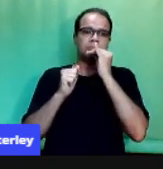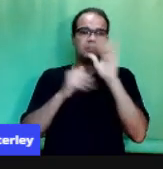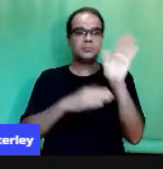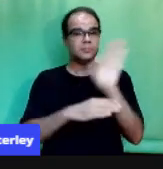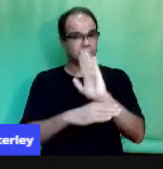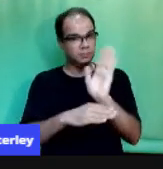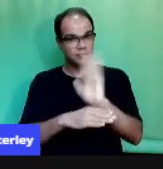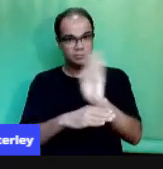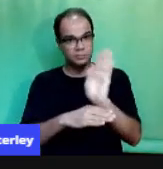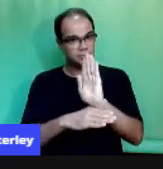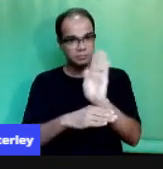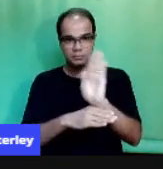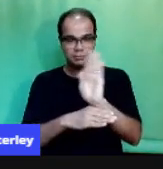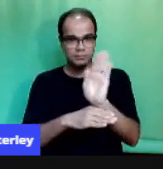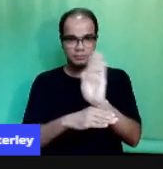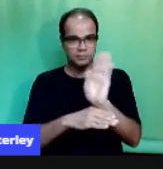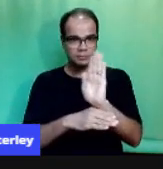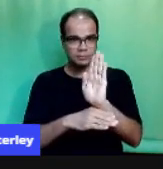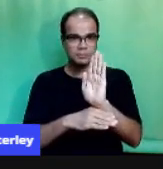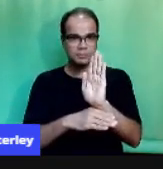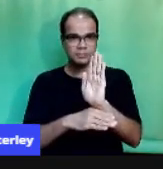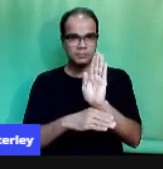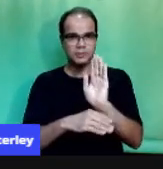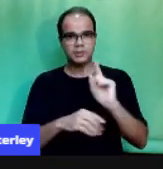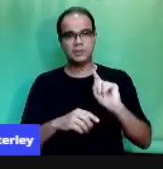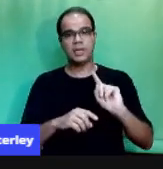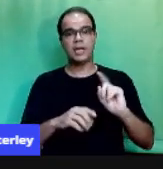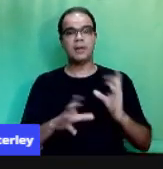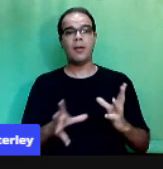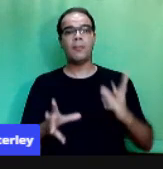E ali adicionar